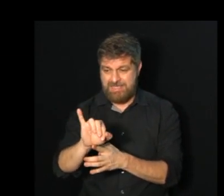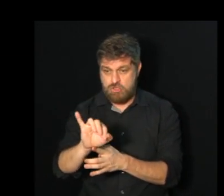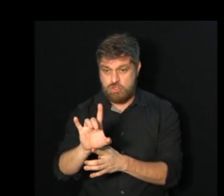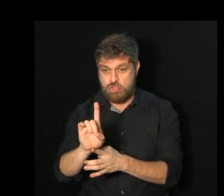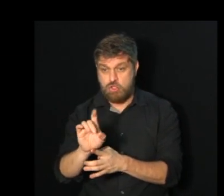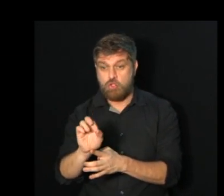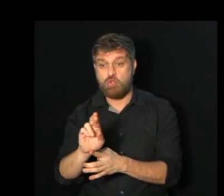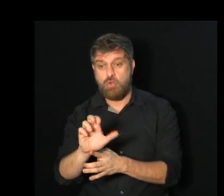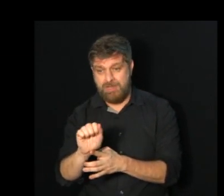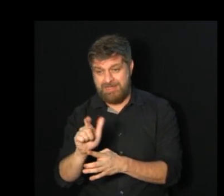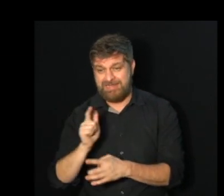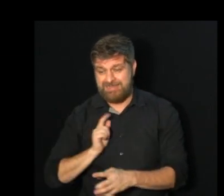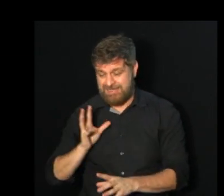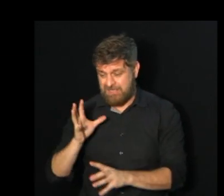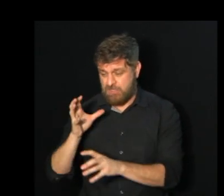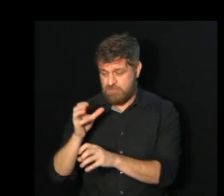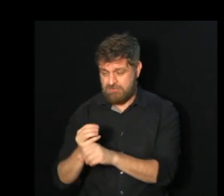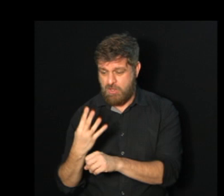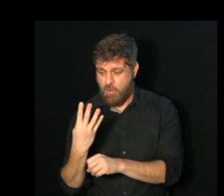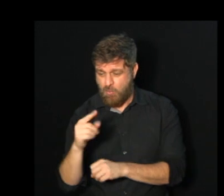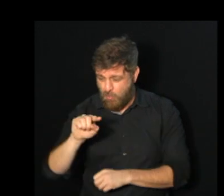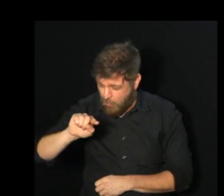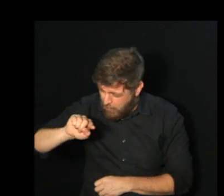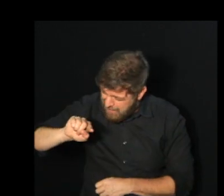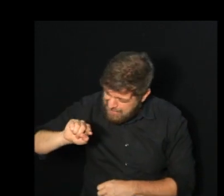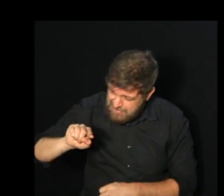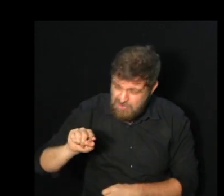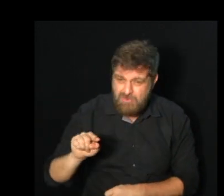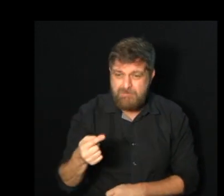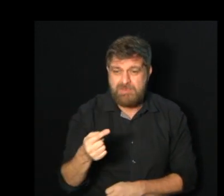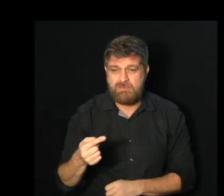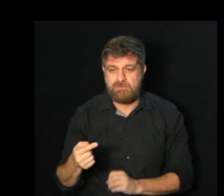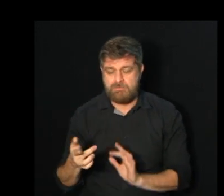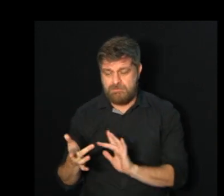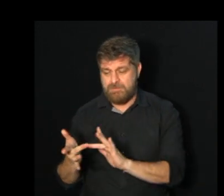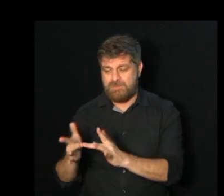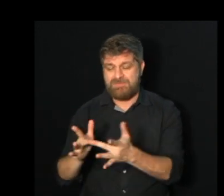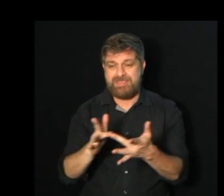4.000, cerca de 10.000 hotspots, que são redes